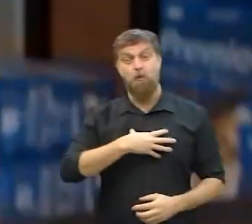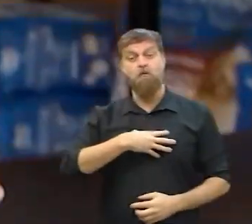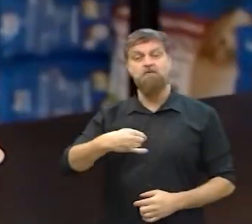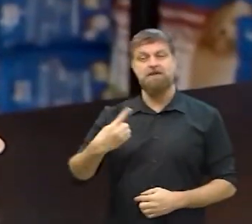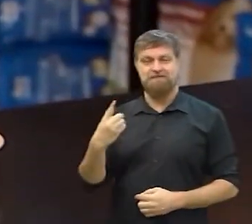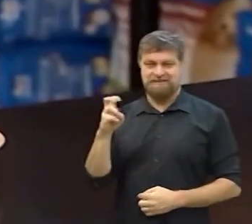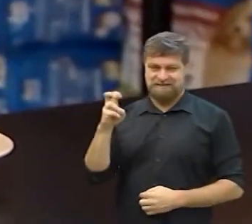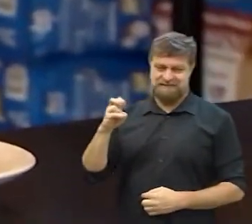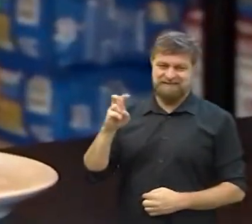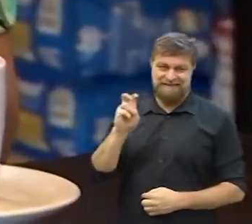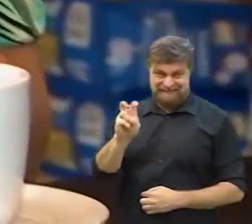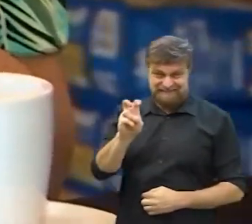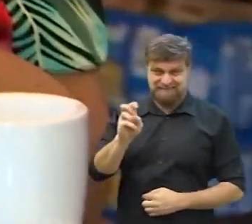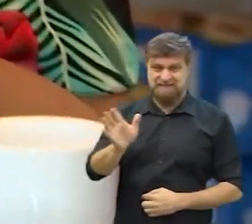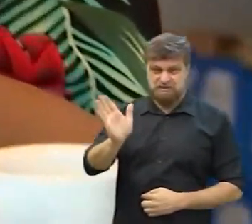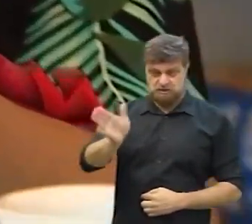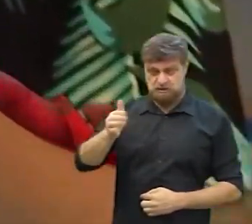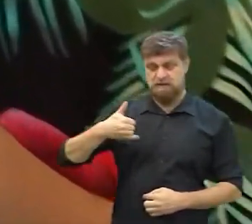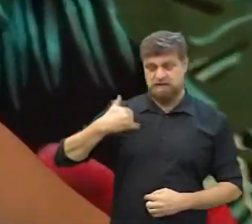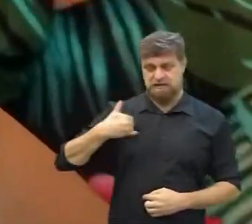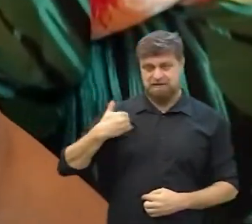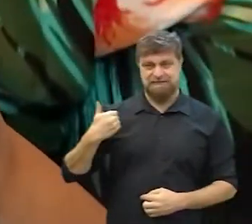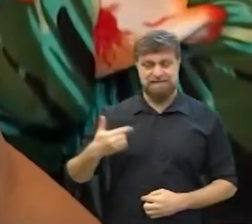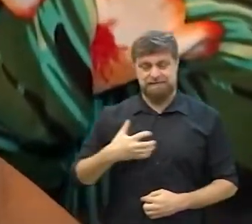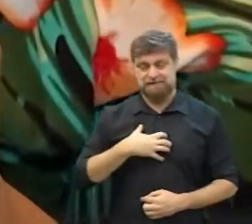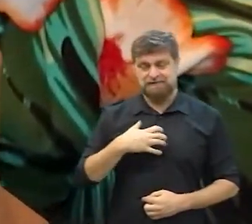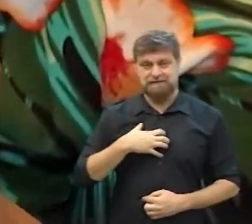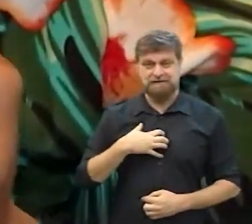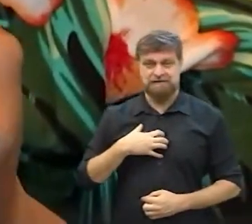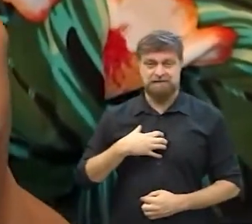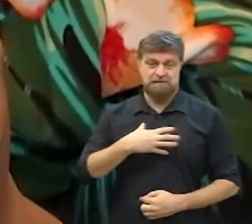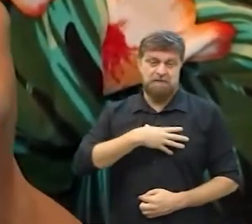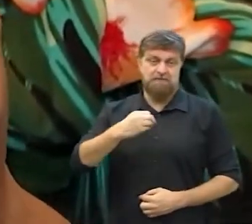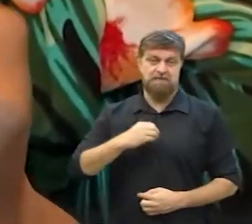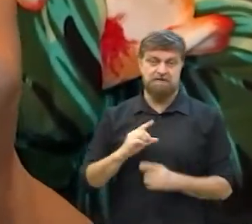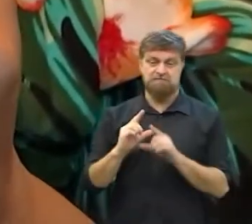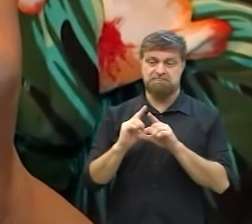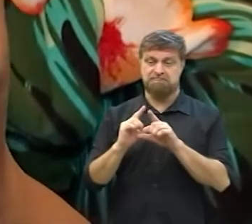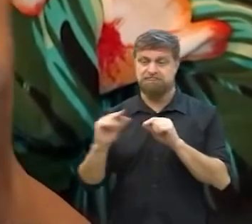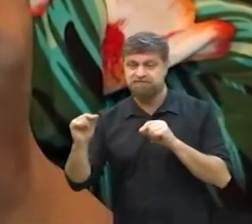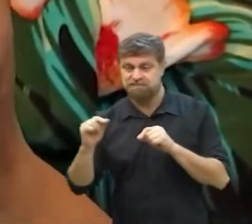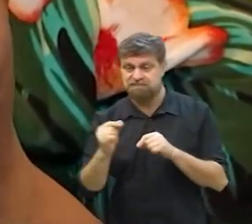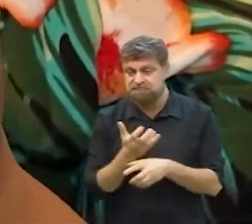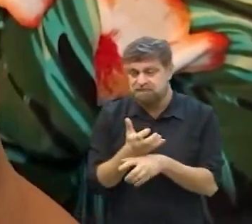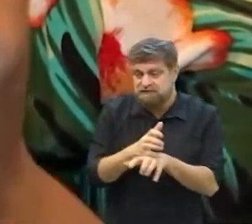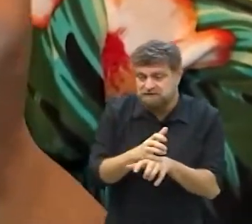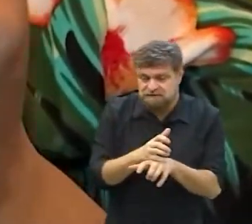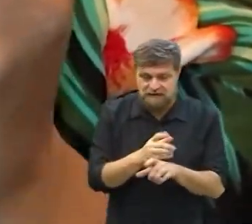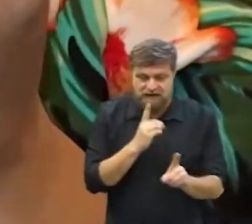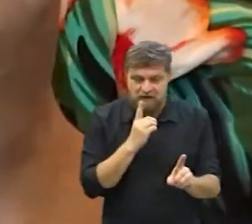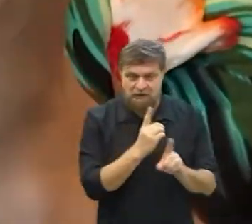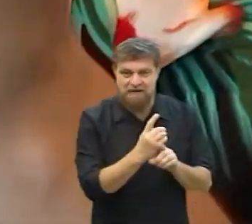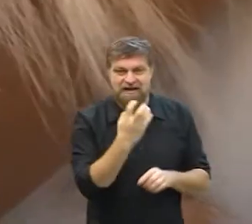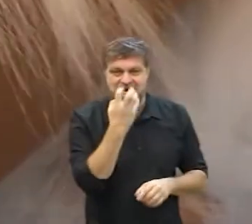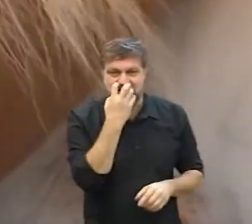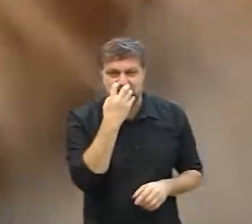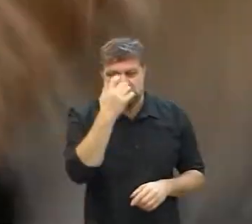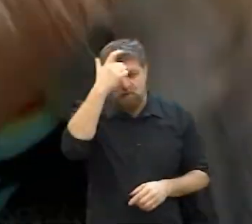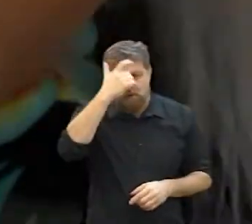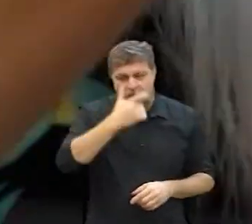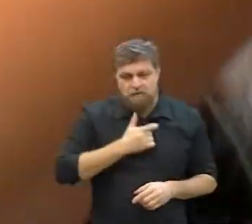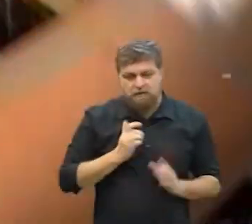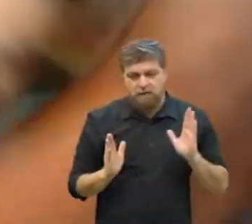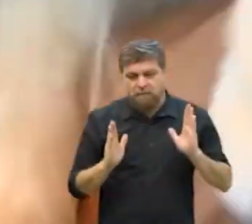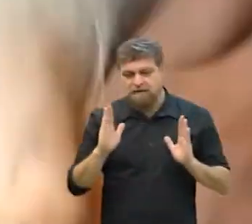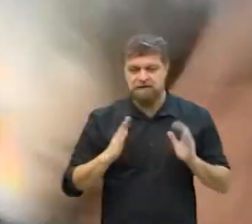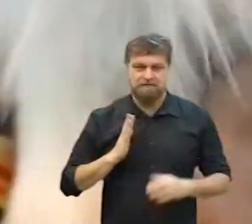Eu já tenho um filho de 15 anos e já senti com a síndrome do ninho vazio. Aí arrumei o Duque